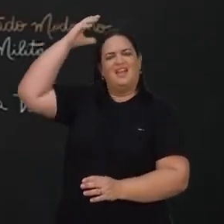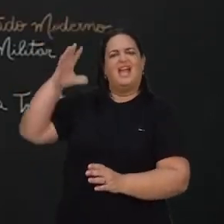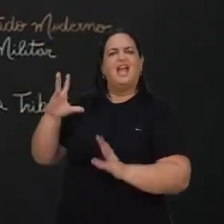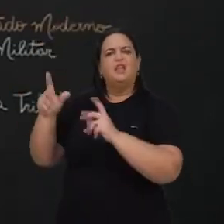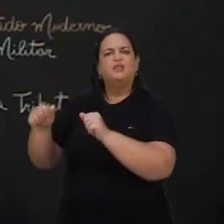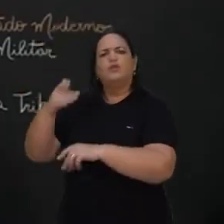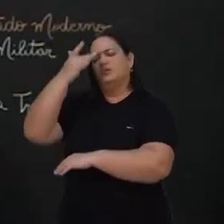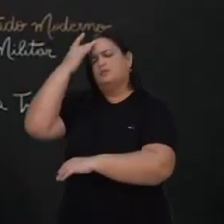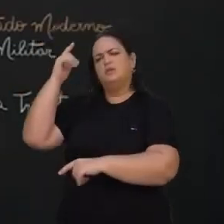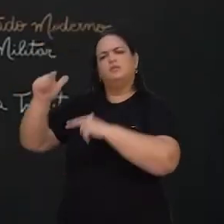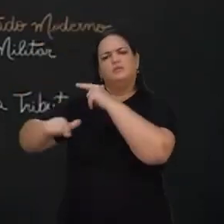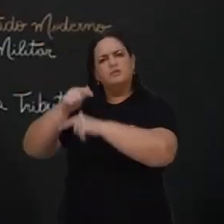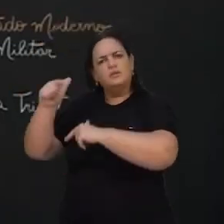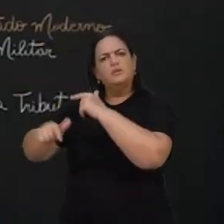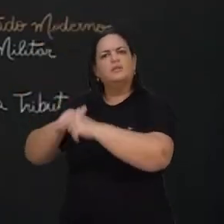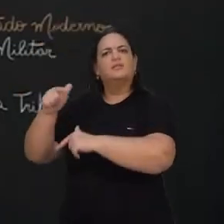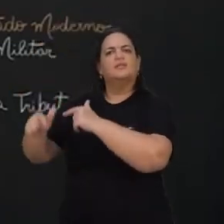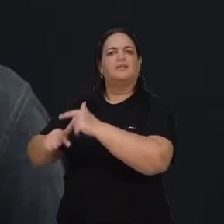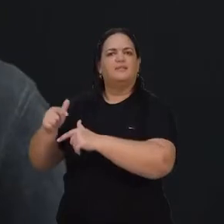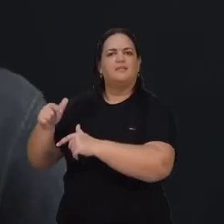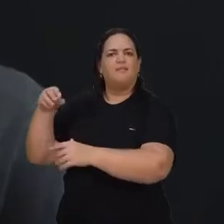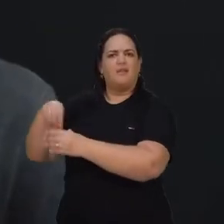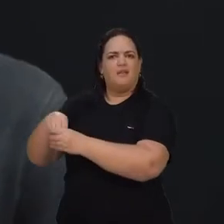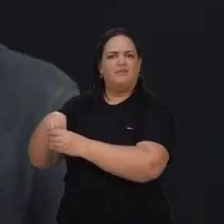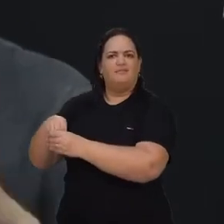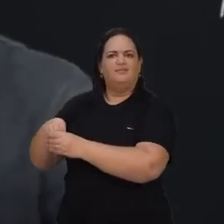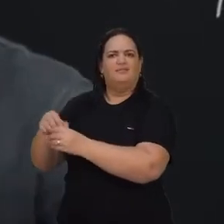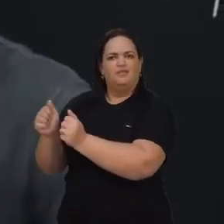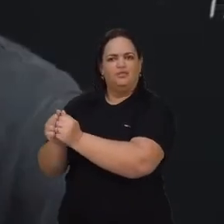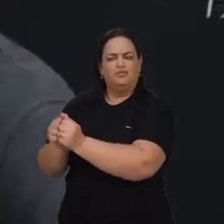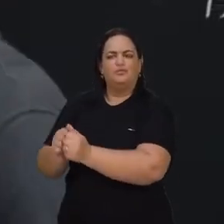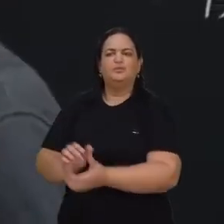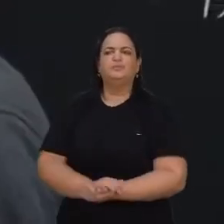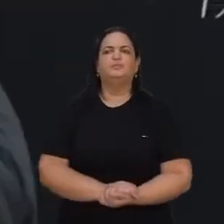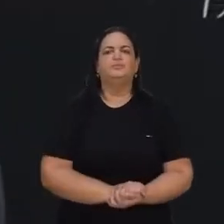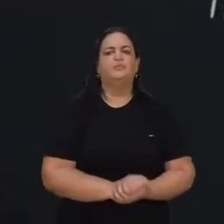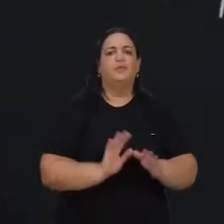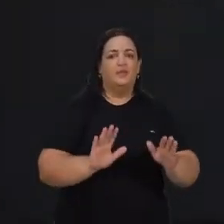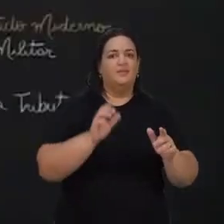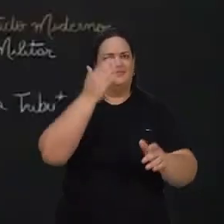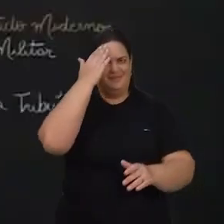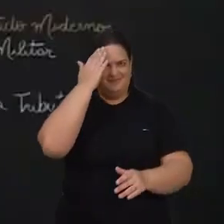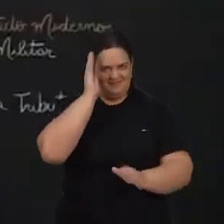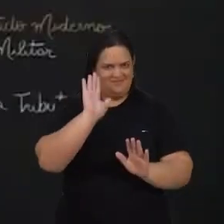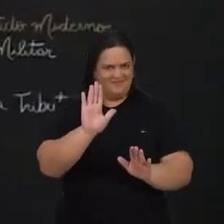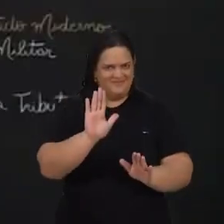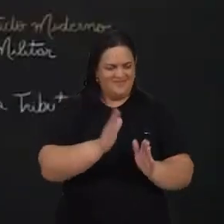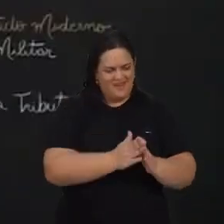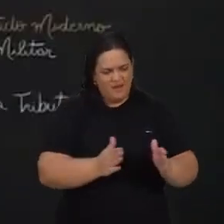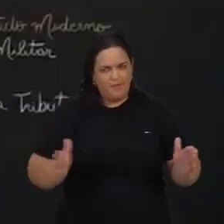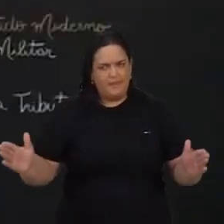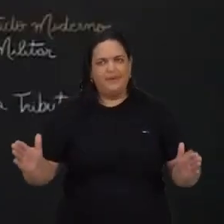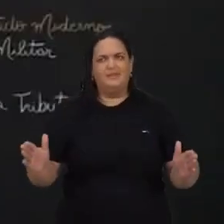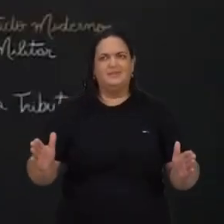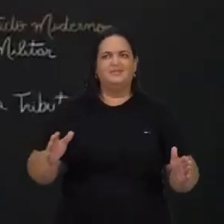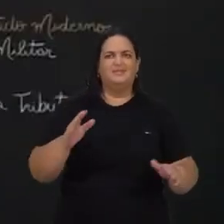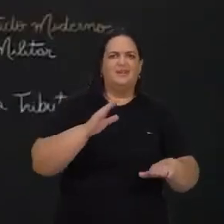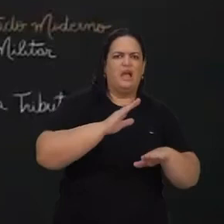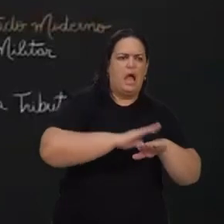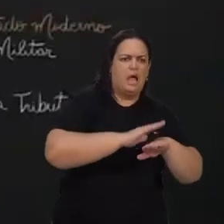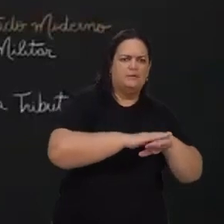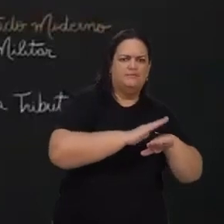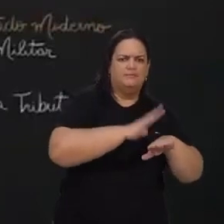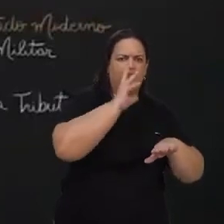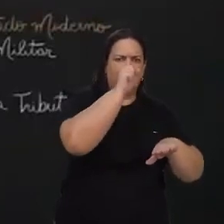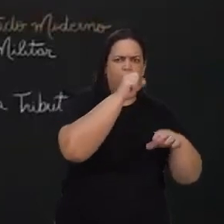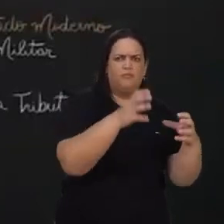os funcionários dessa figura monárquica. Ok, nesse momento você já entendeu que essa centralização do poder ela aconteceu